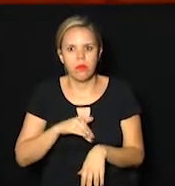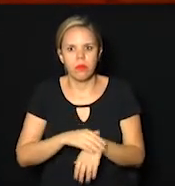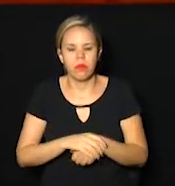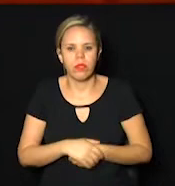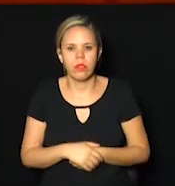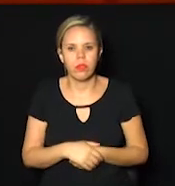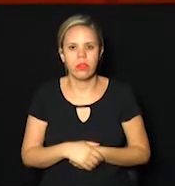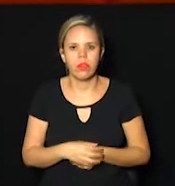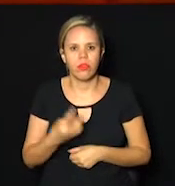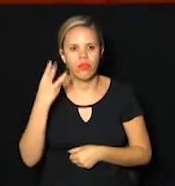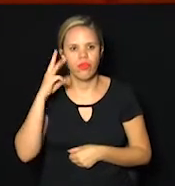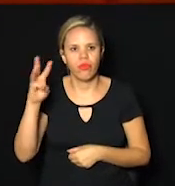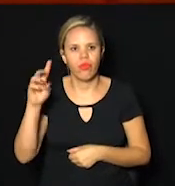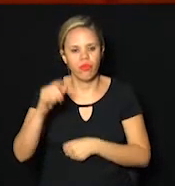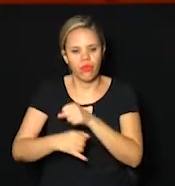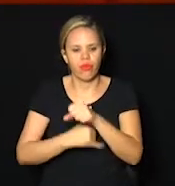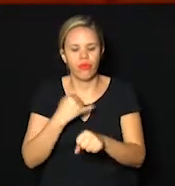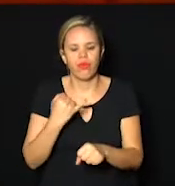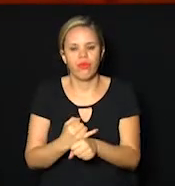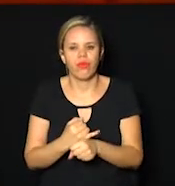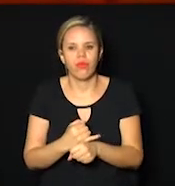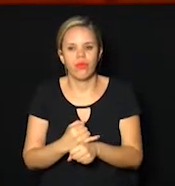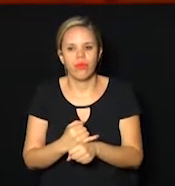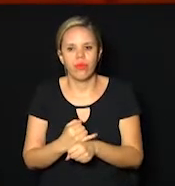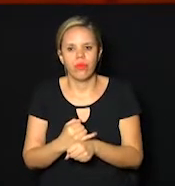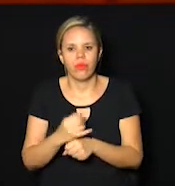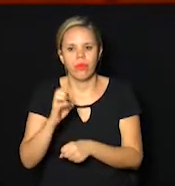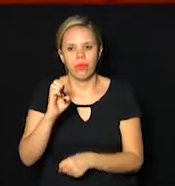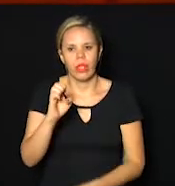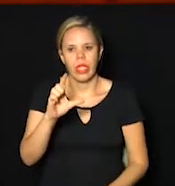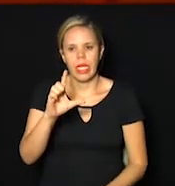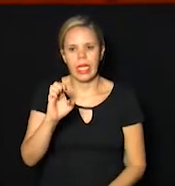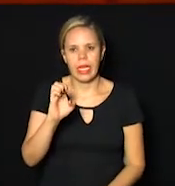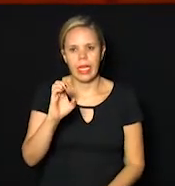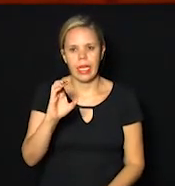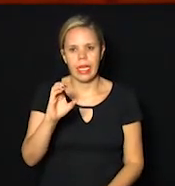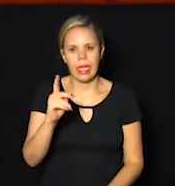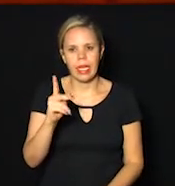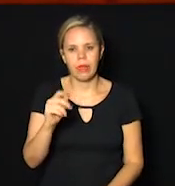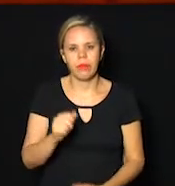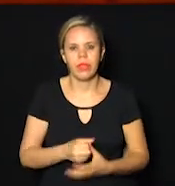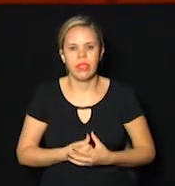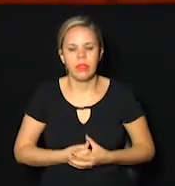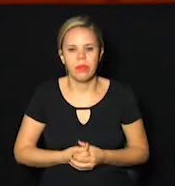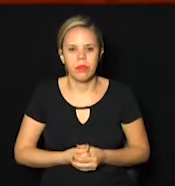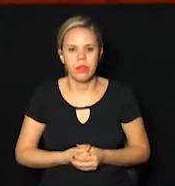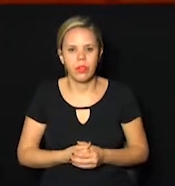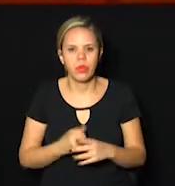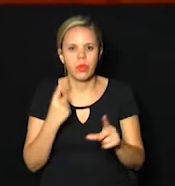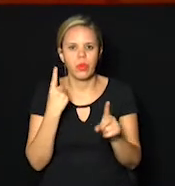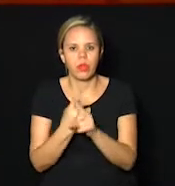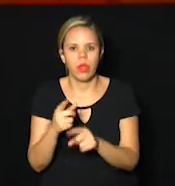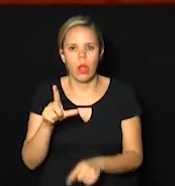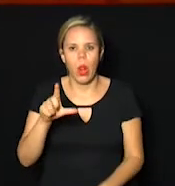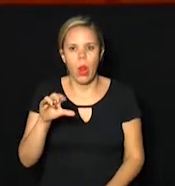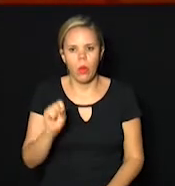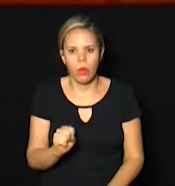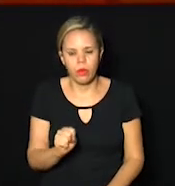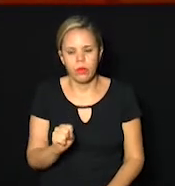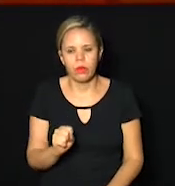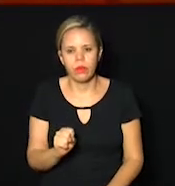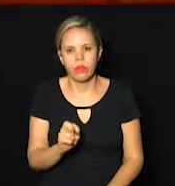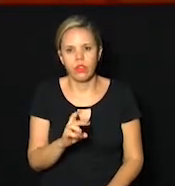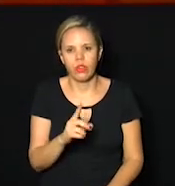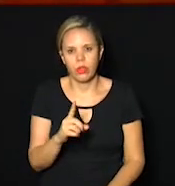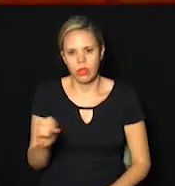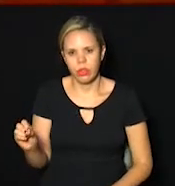datas que estão no site da Elecamp, que vocês vão encontrar o Lucas Pimenta, o Rodrigo Gadelha